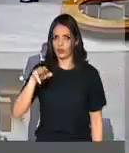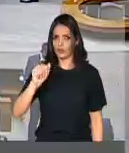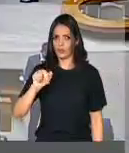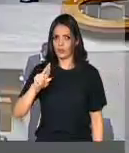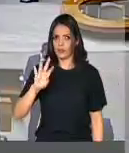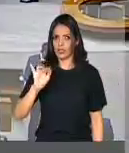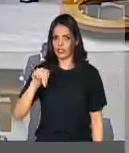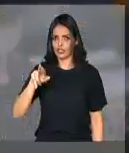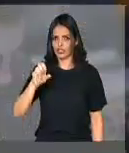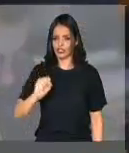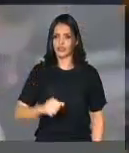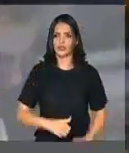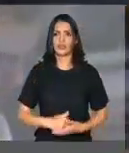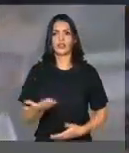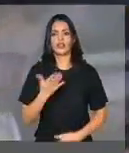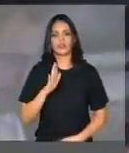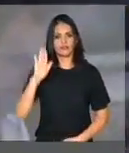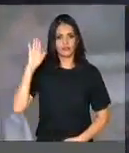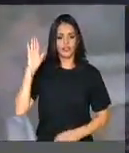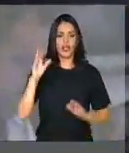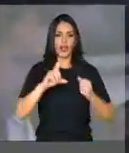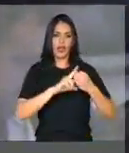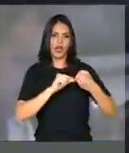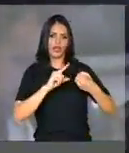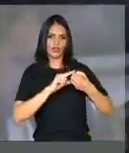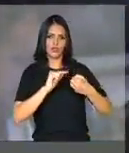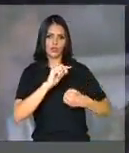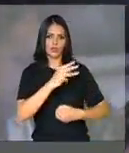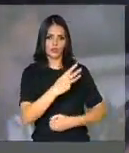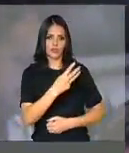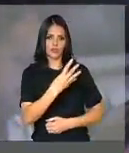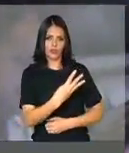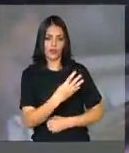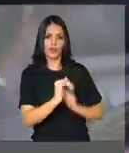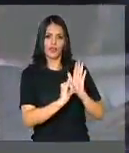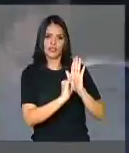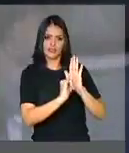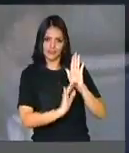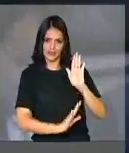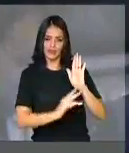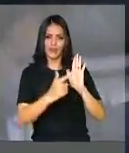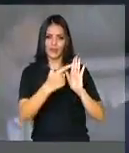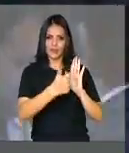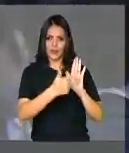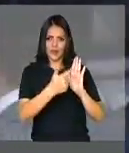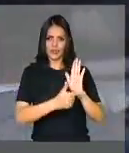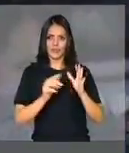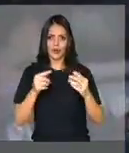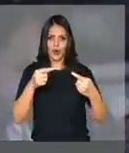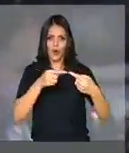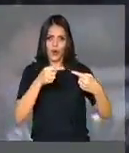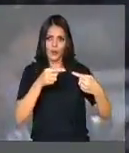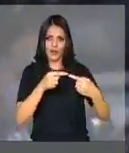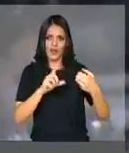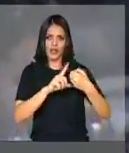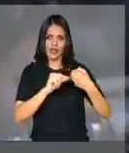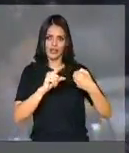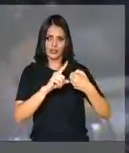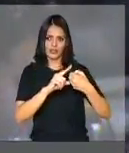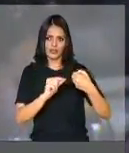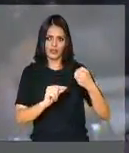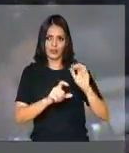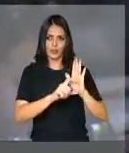Questão de ordem, Vossa Excelência. Artigo 34, inciso 2, combinado com o artigo